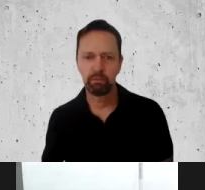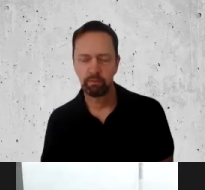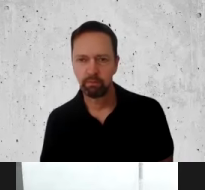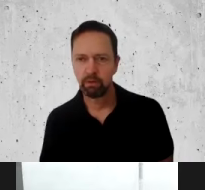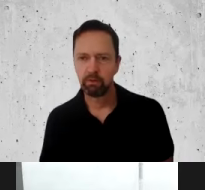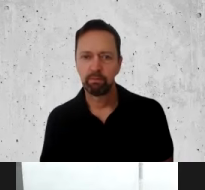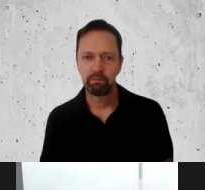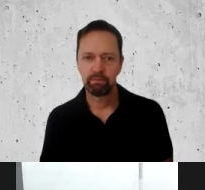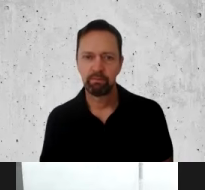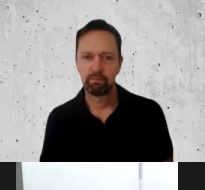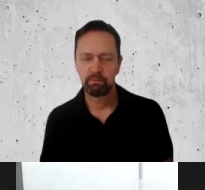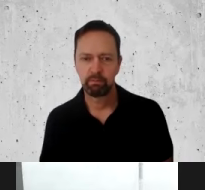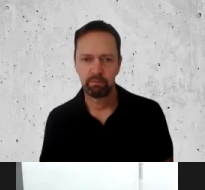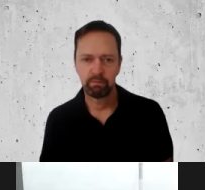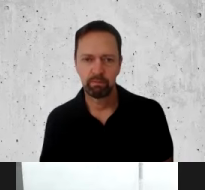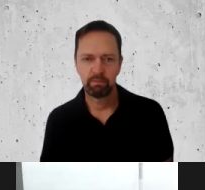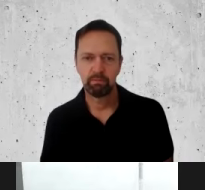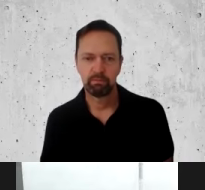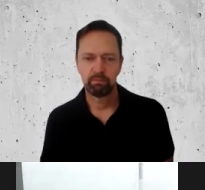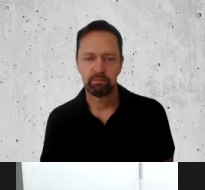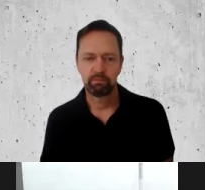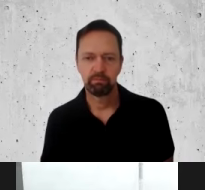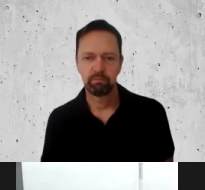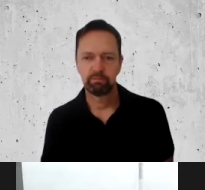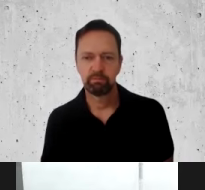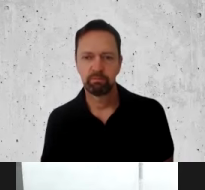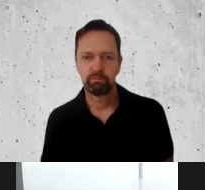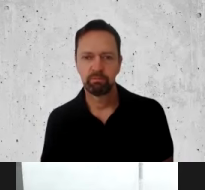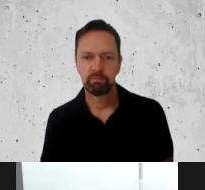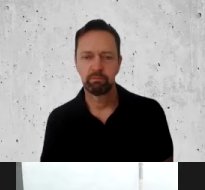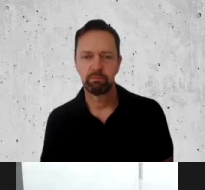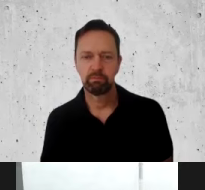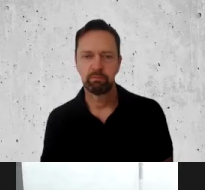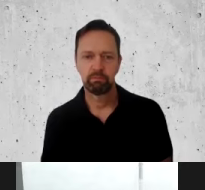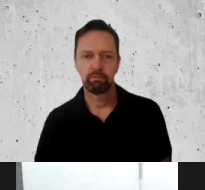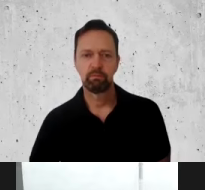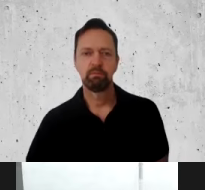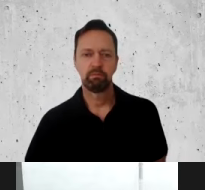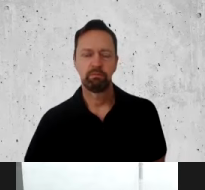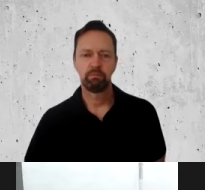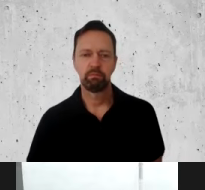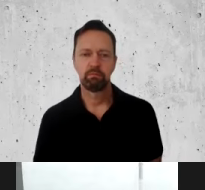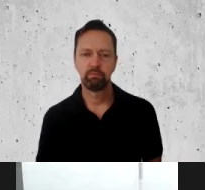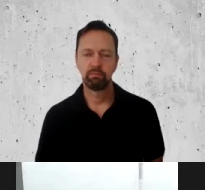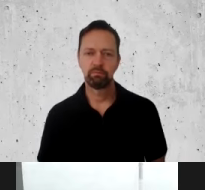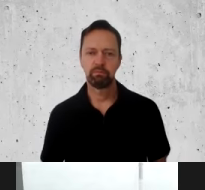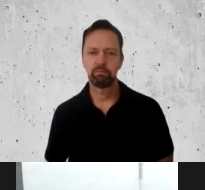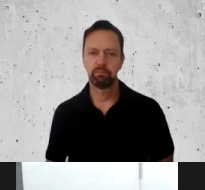Então, gente, até aqui. Ah, diga, Fernando. Antes de encerrar, vou me arriscar a fazer um comentário também a